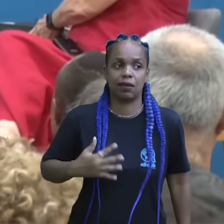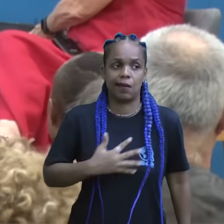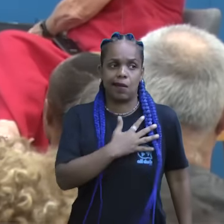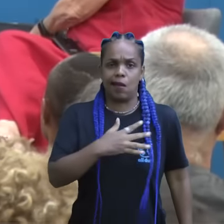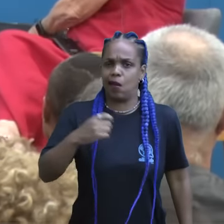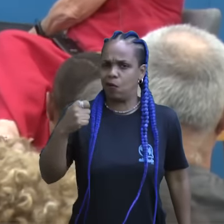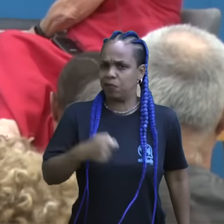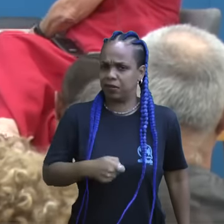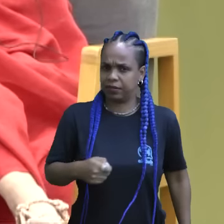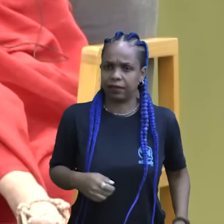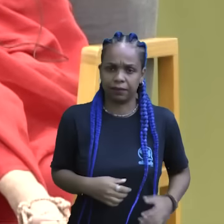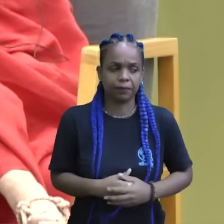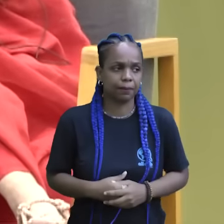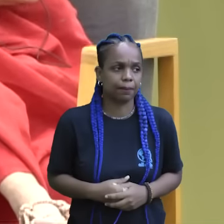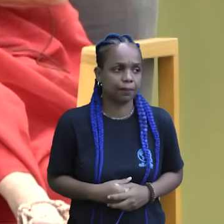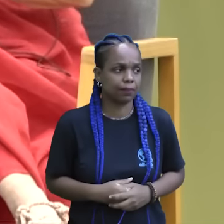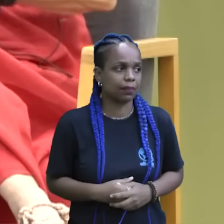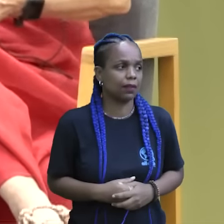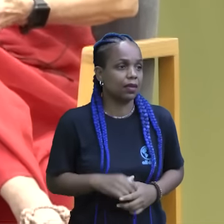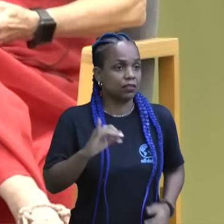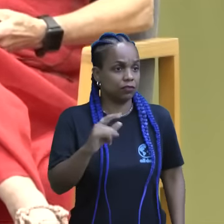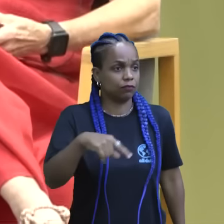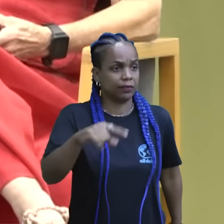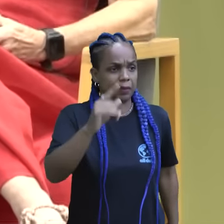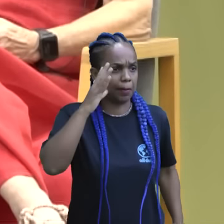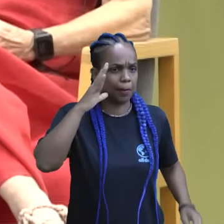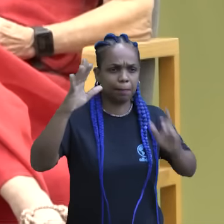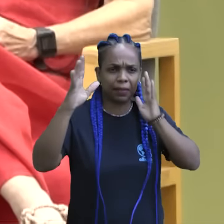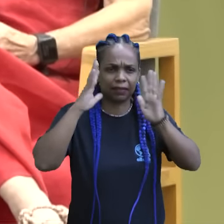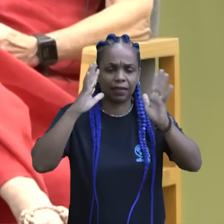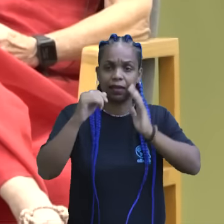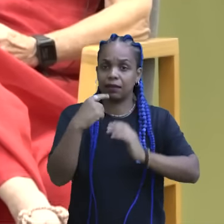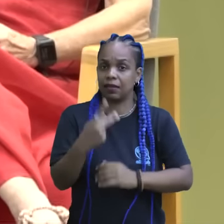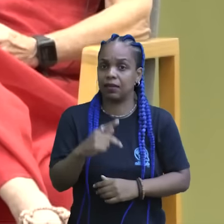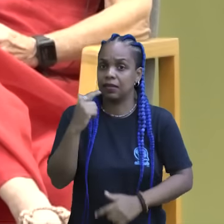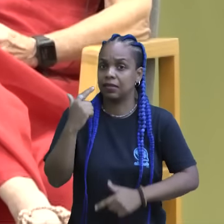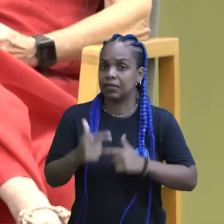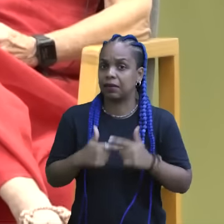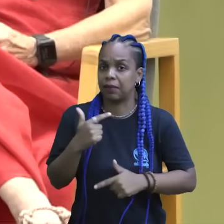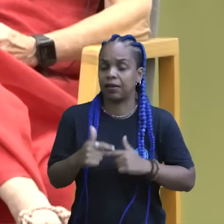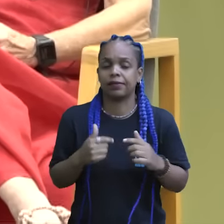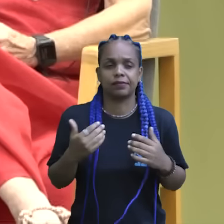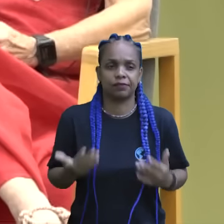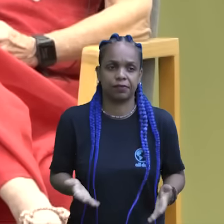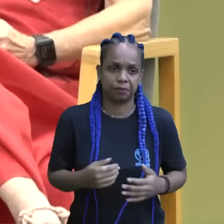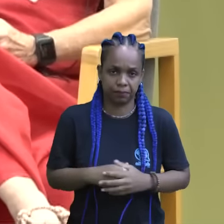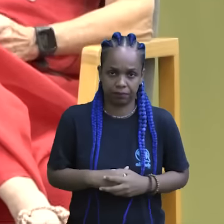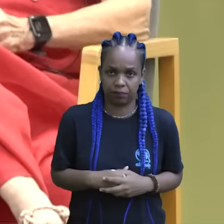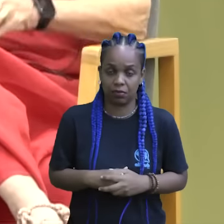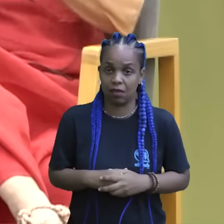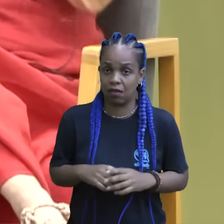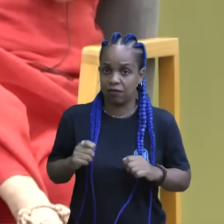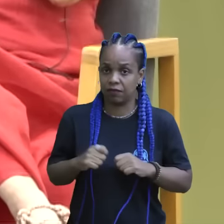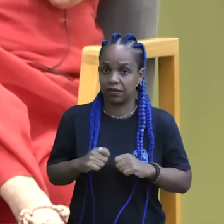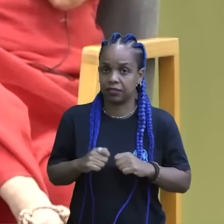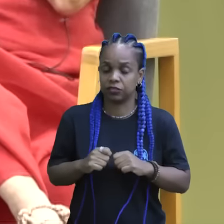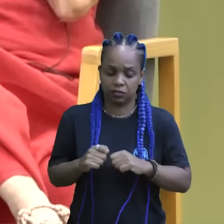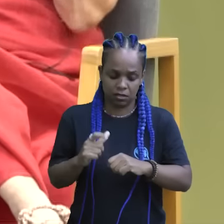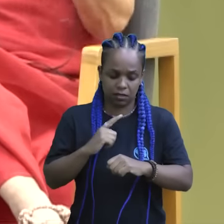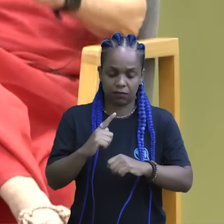enfim, Lima Barreto fez a Politécnica, sofreu muito preconceito por lá, não conseguiu passar por lá, fez